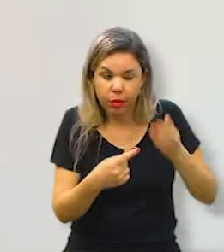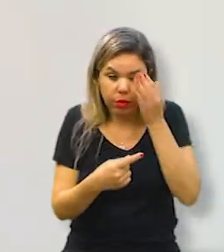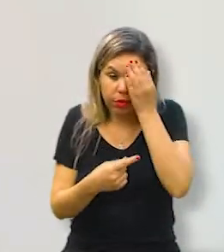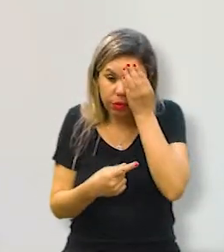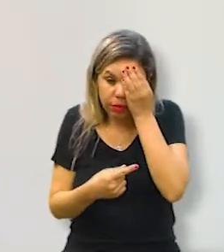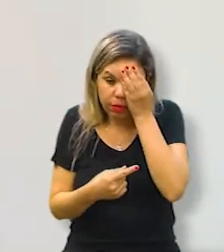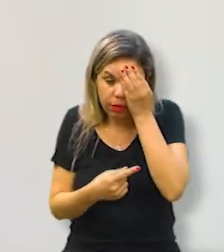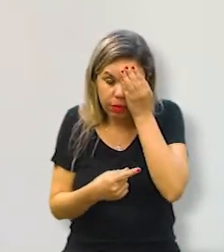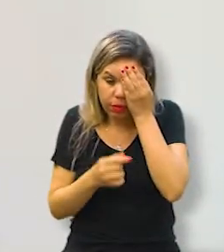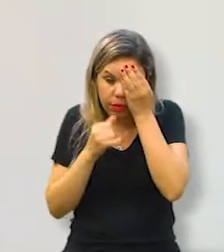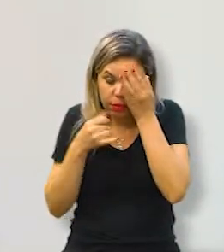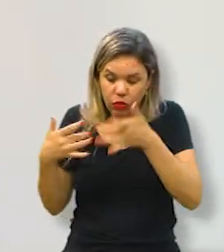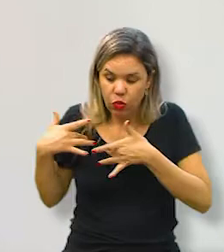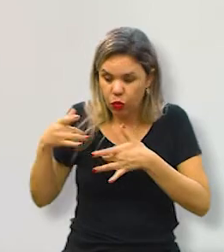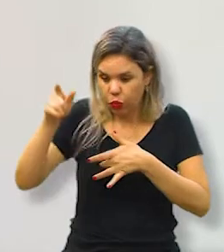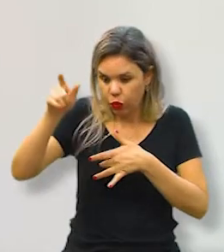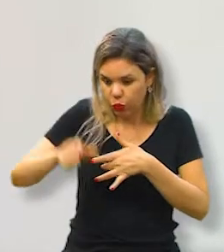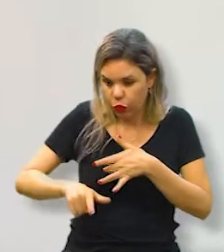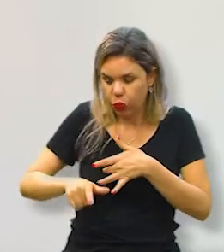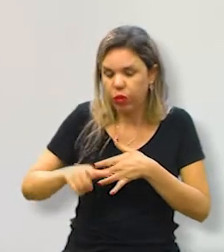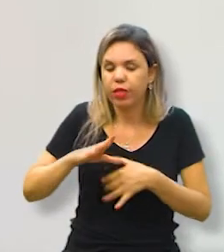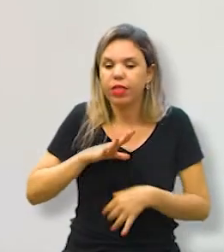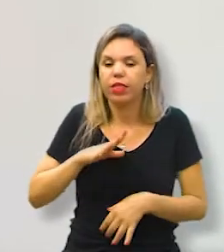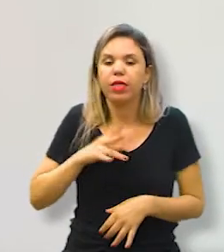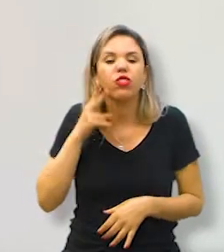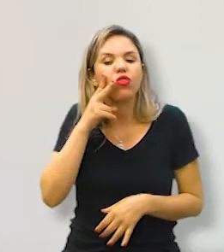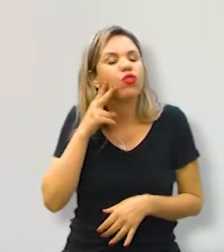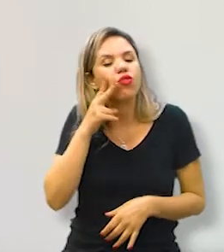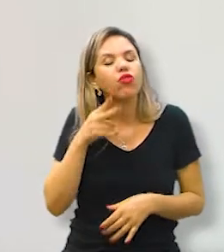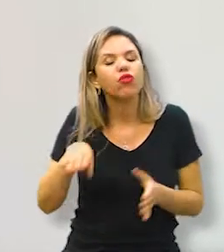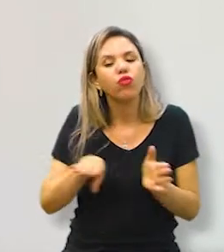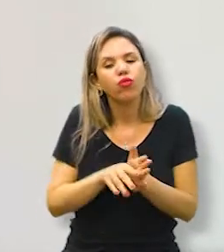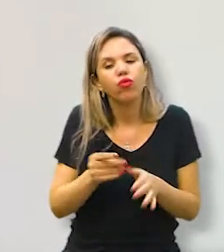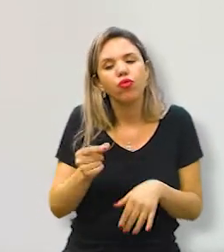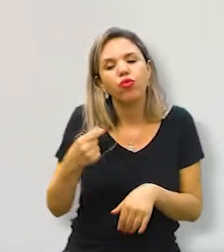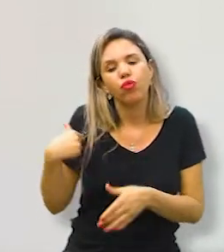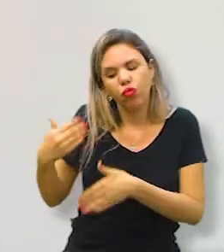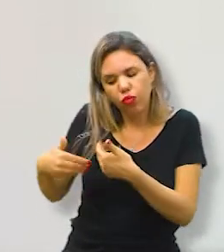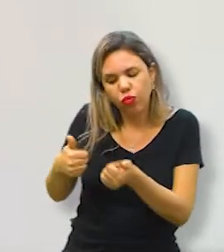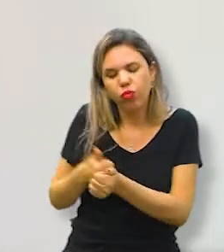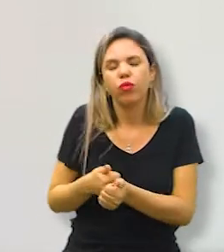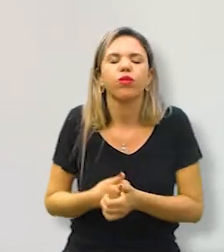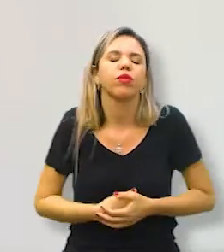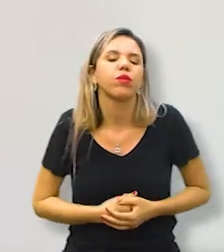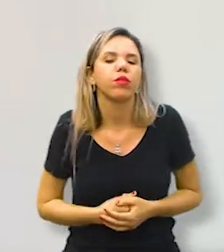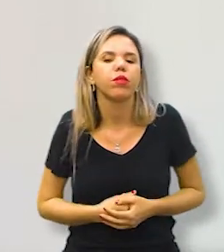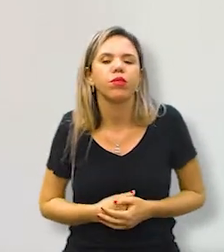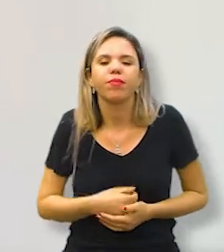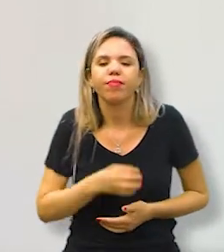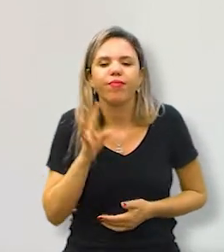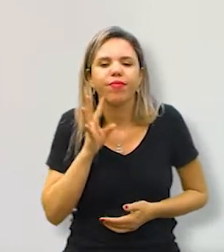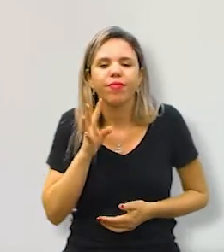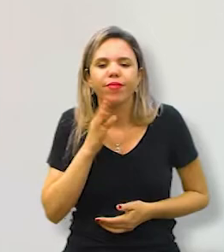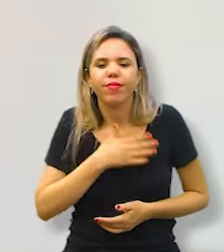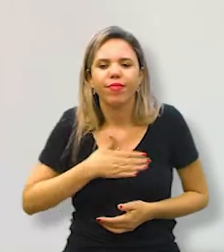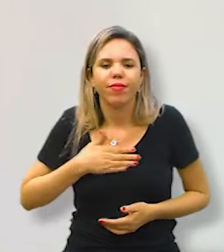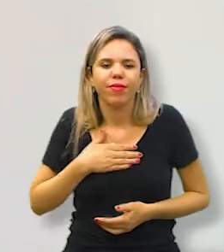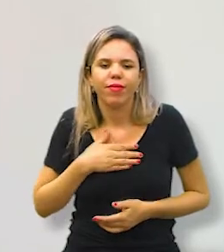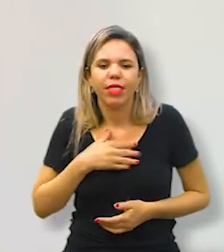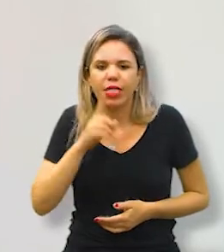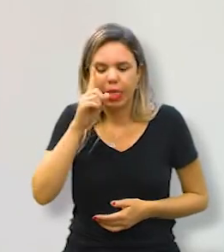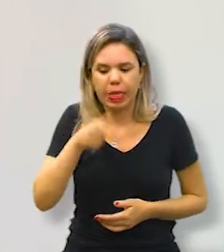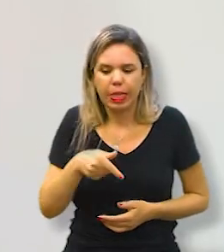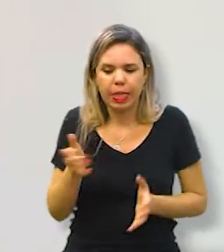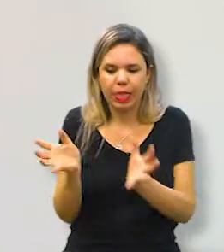nos foi doada por uma pessoa de Vinhedo, está conosco há algum tempo e é meia comandante